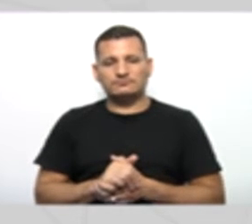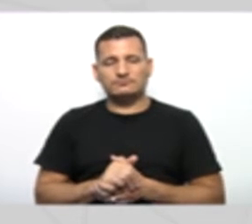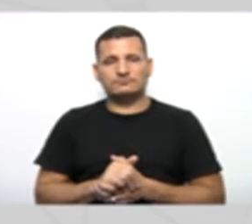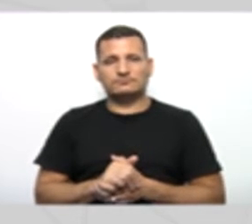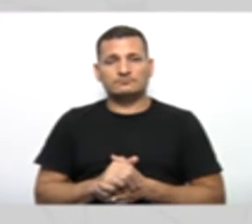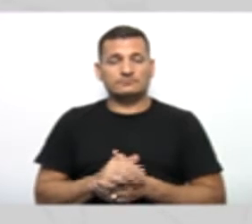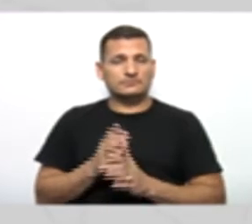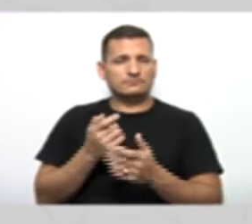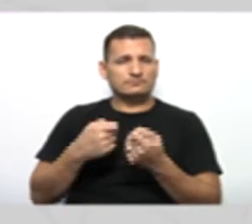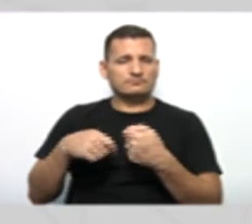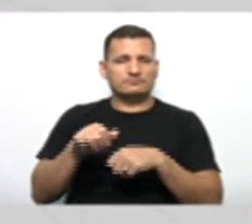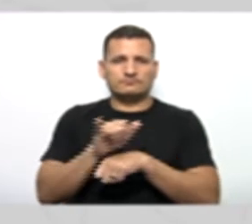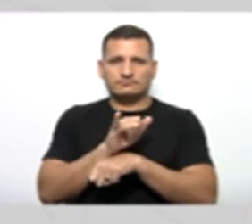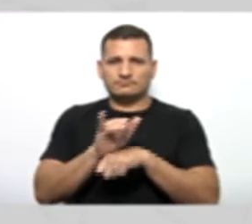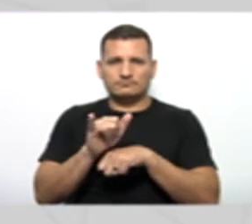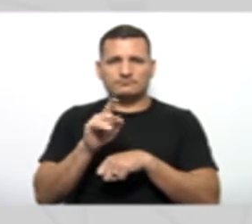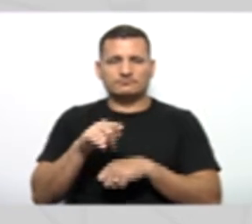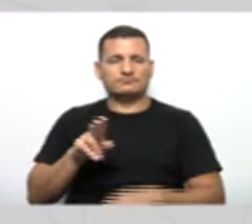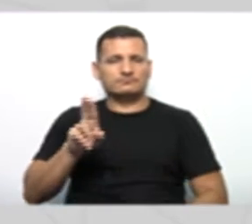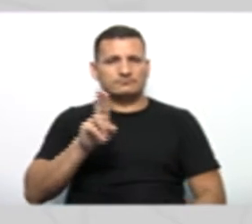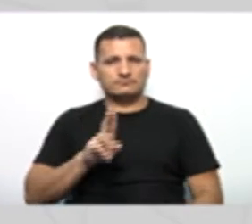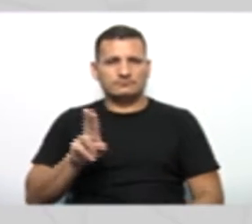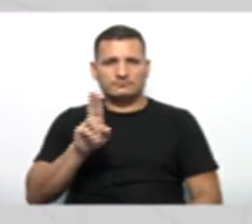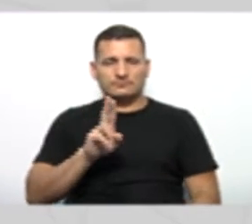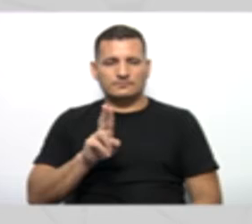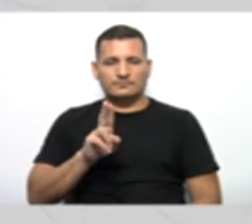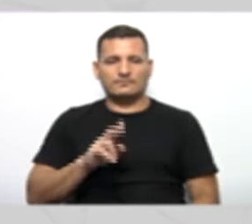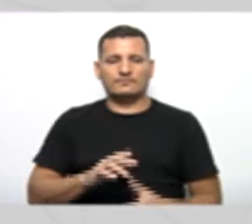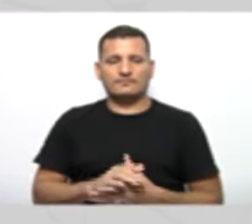gestão ambiental estratégica é utilizar,